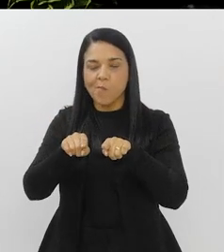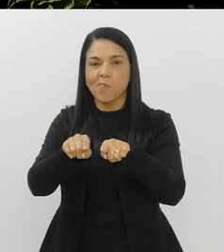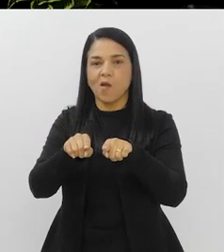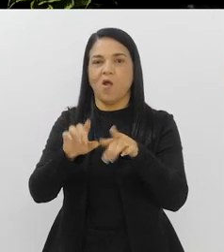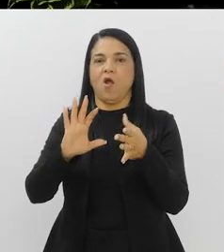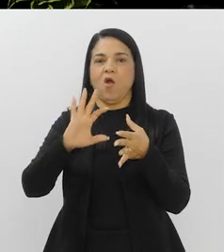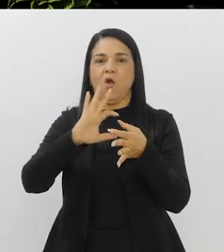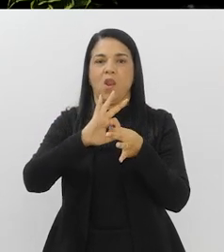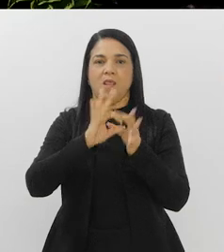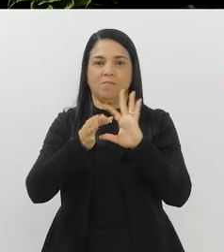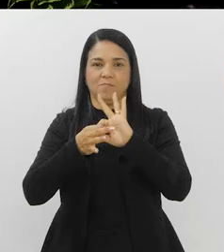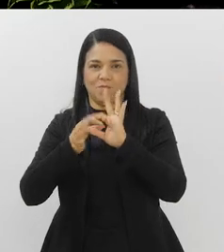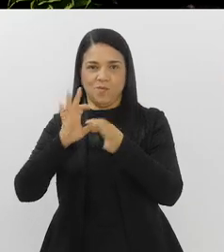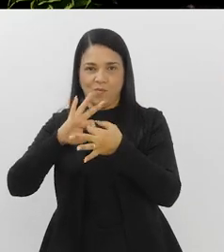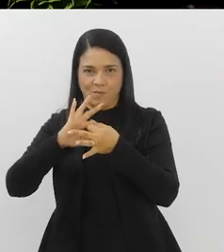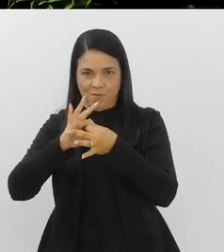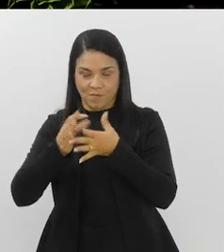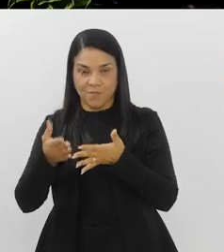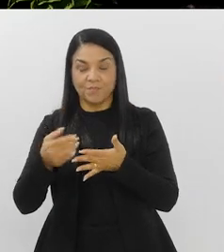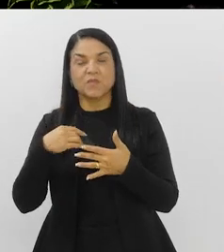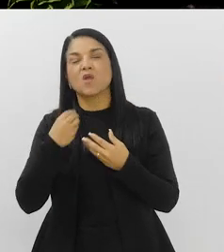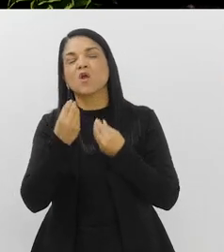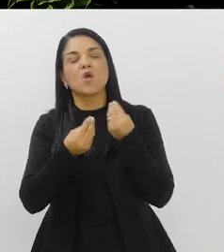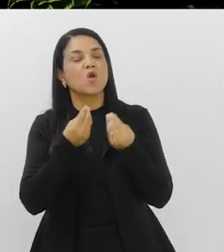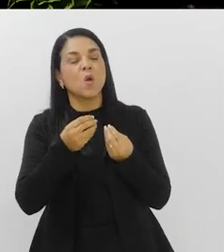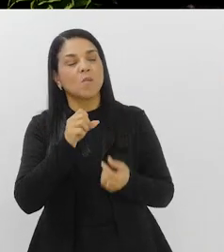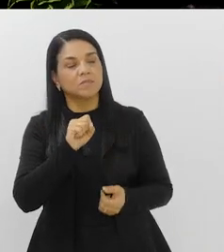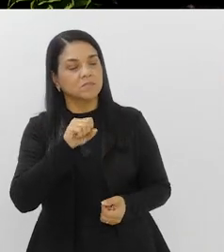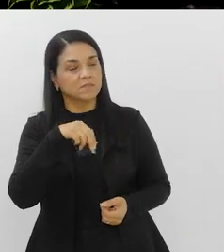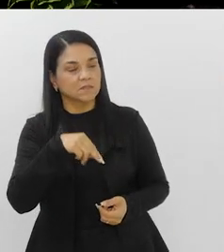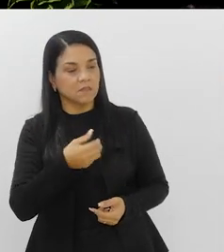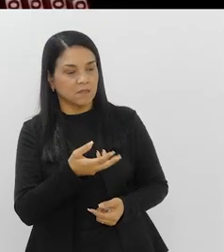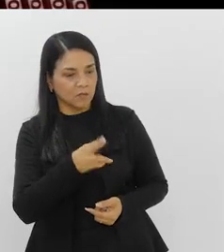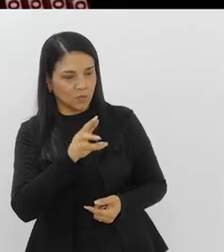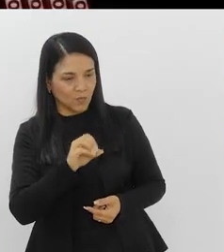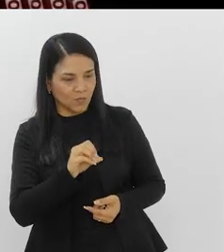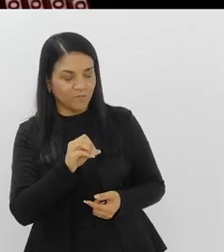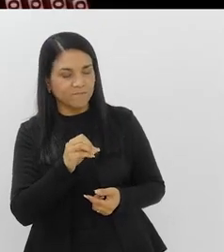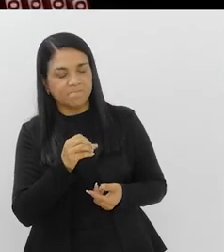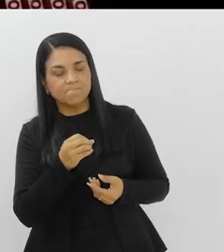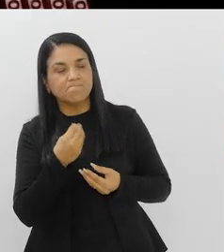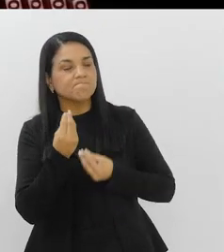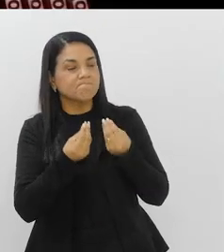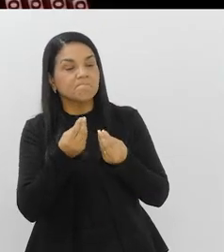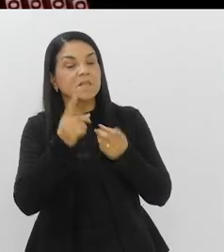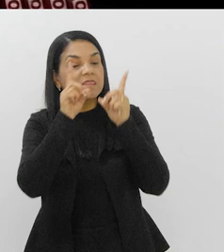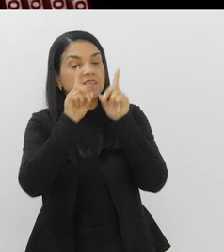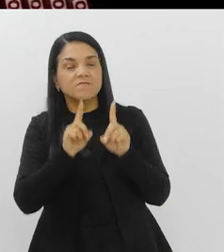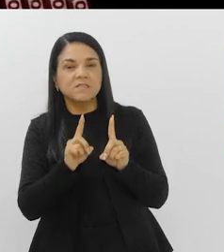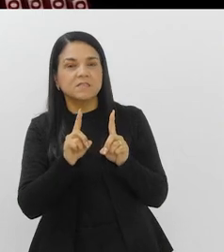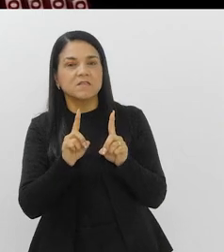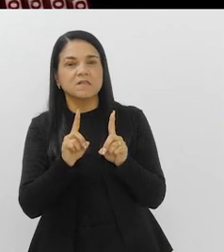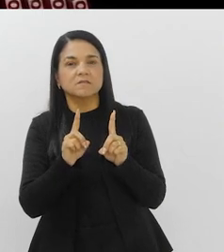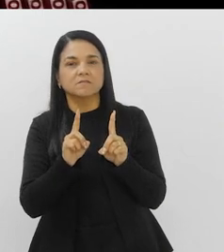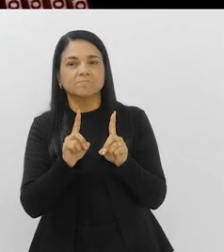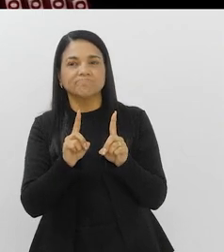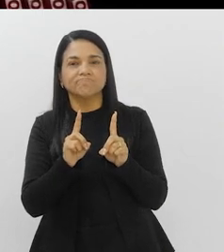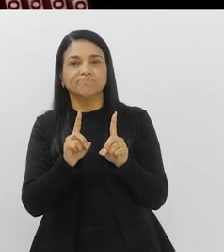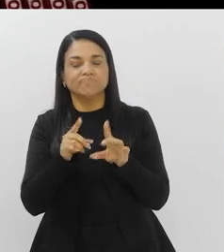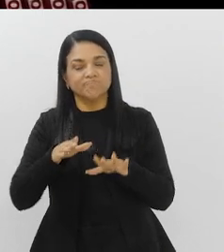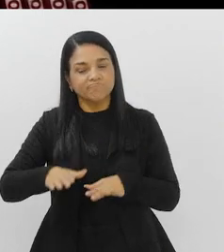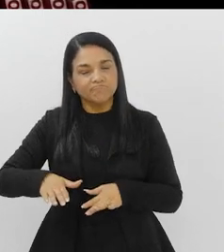ao ao Olímpico né Uhum E como é que foi Sandro eh lidar com a sua